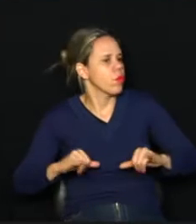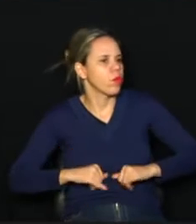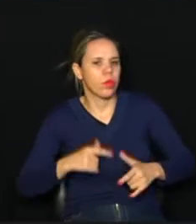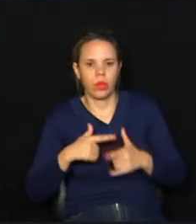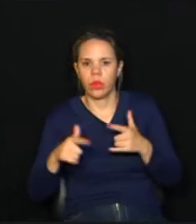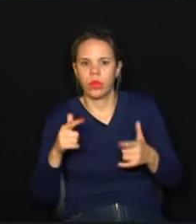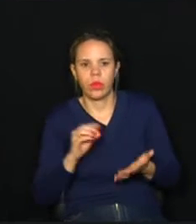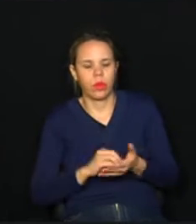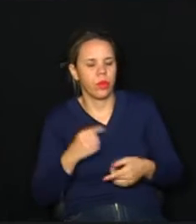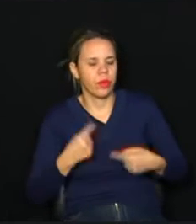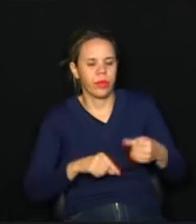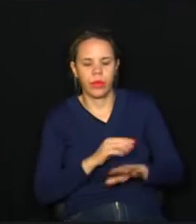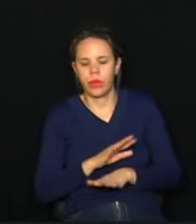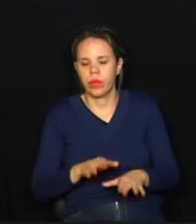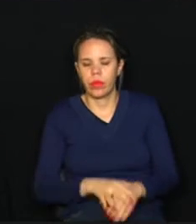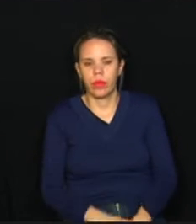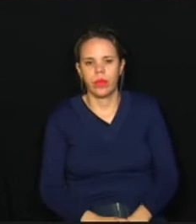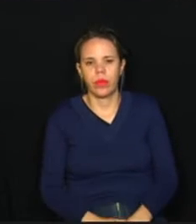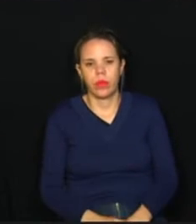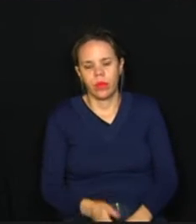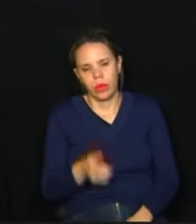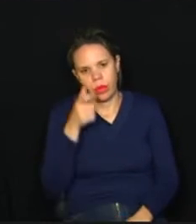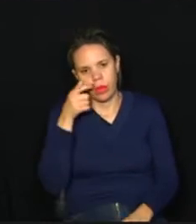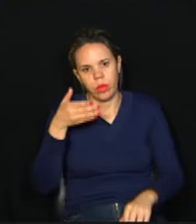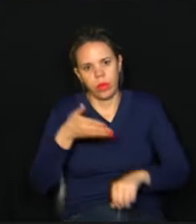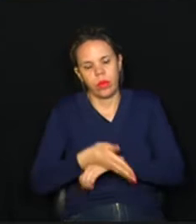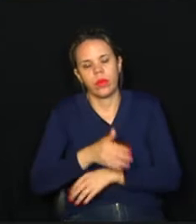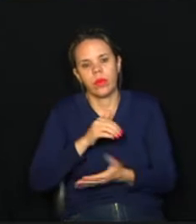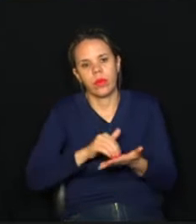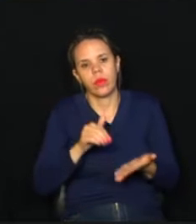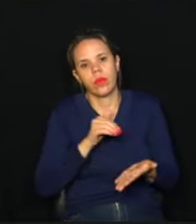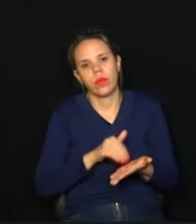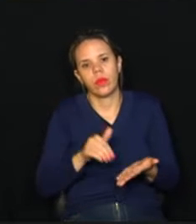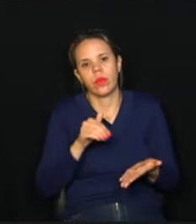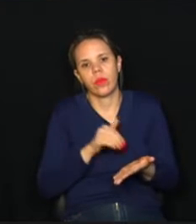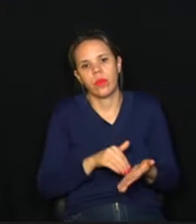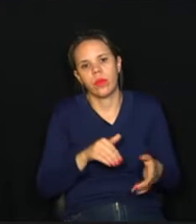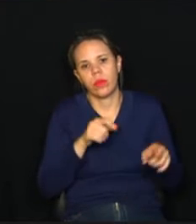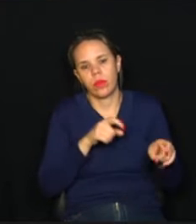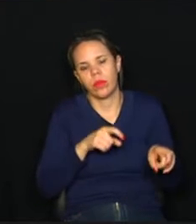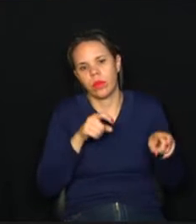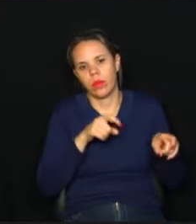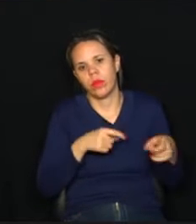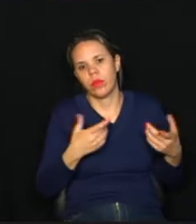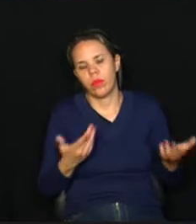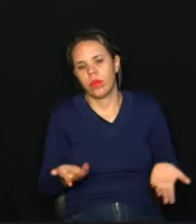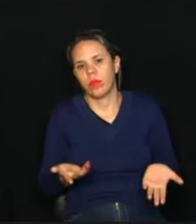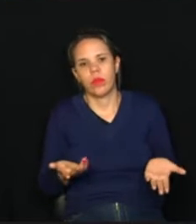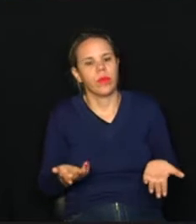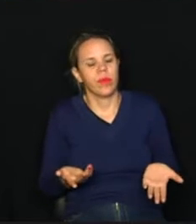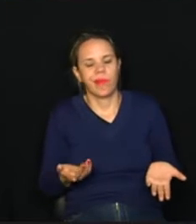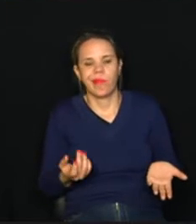ingerência política, né? Nós vimos que entrou aí um secretário da Agricultura